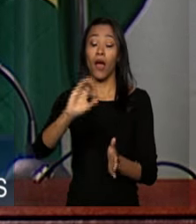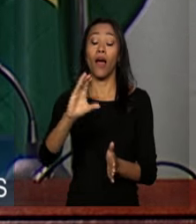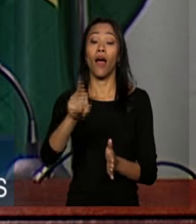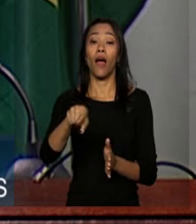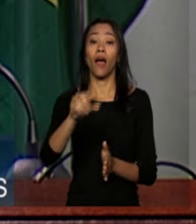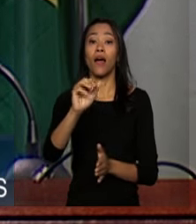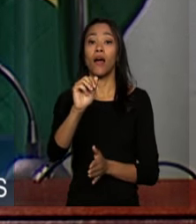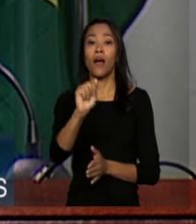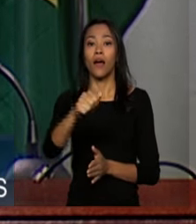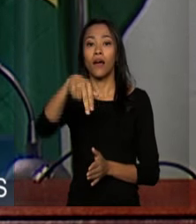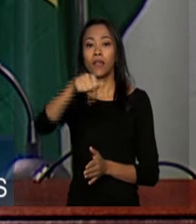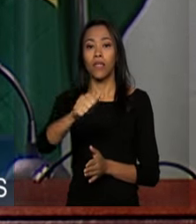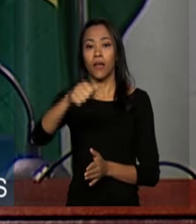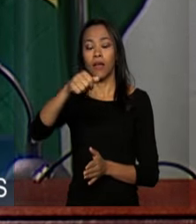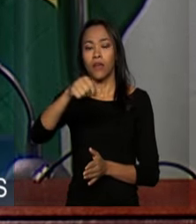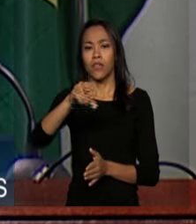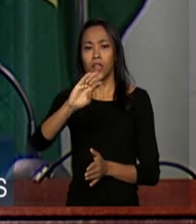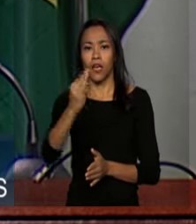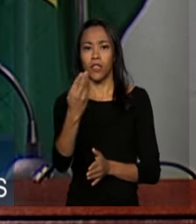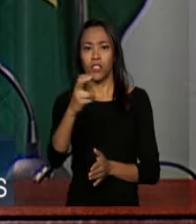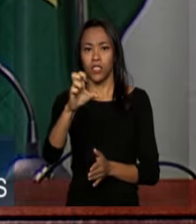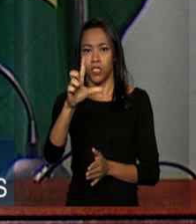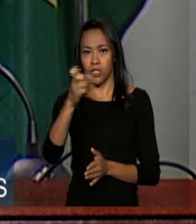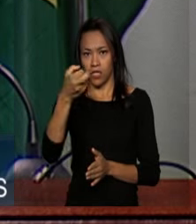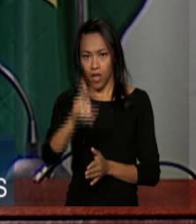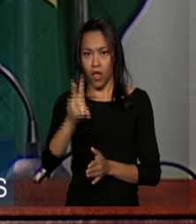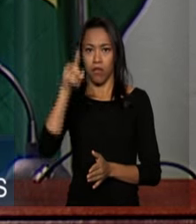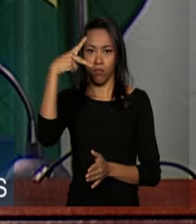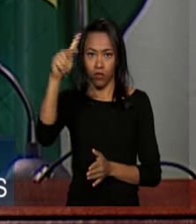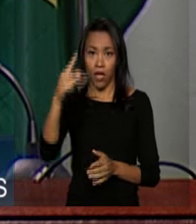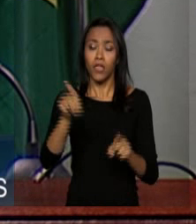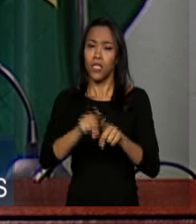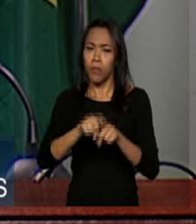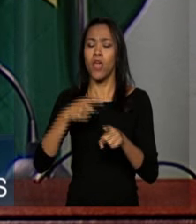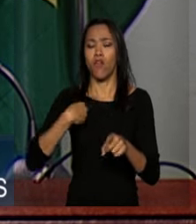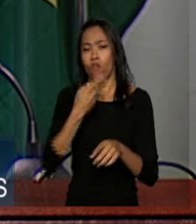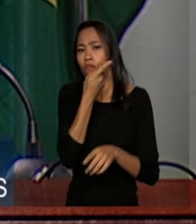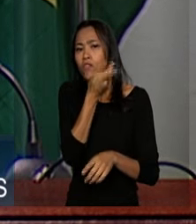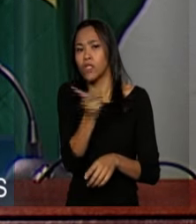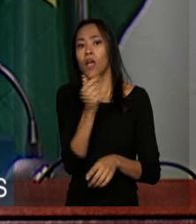ano, visitarei, entre outros países, oficialmente o